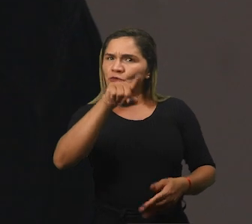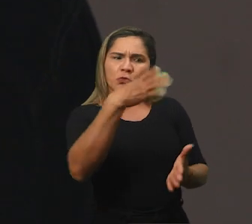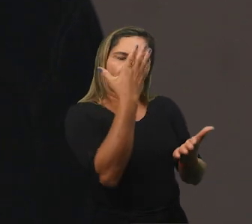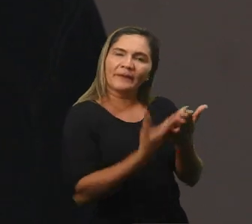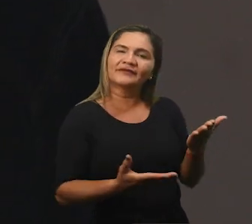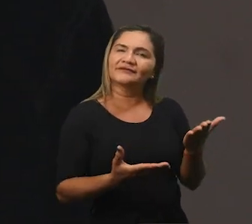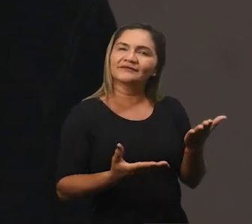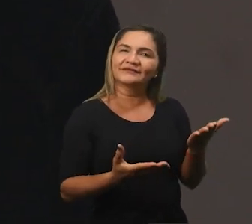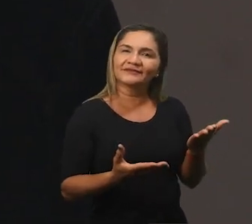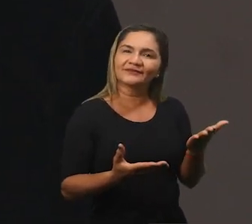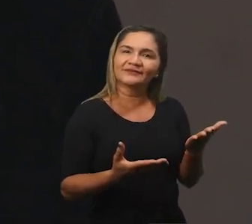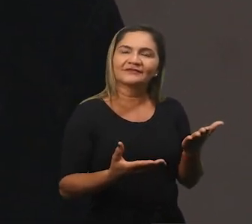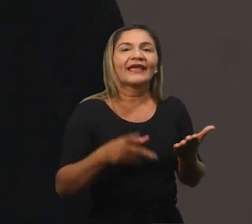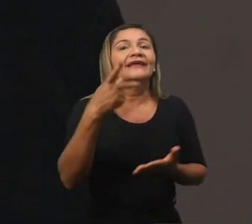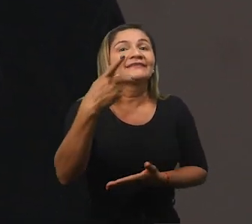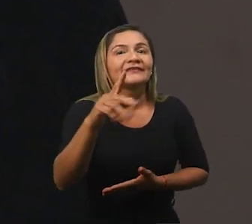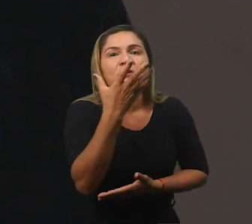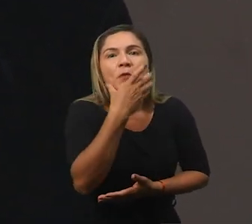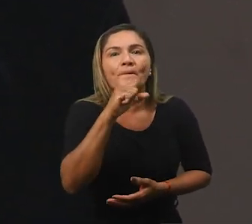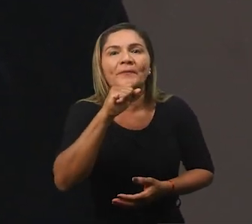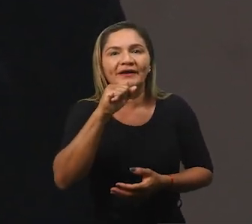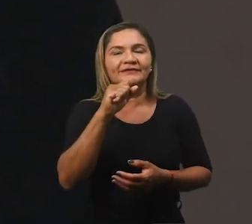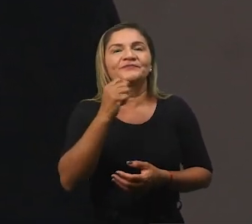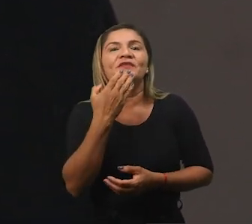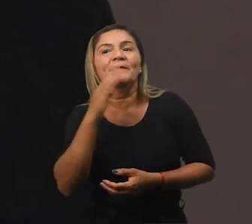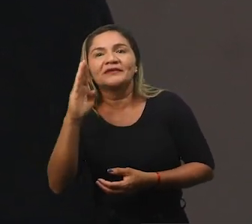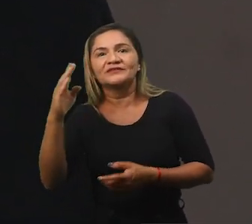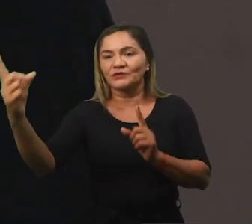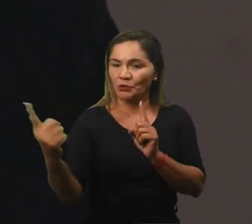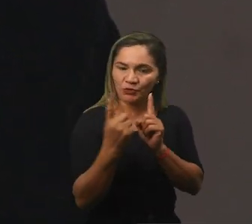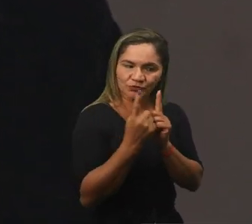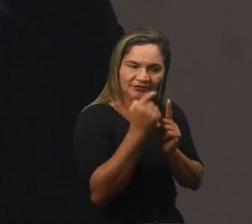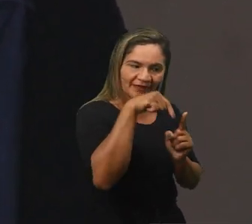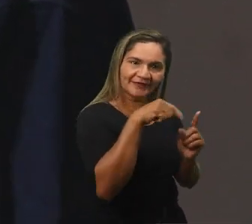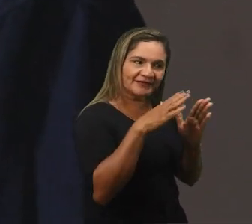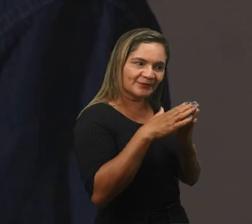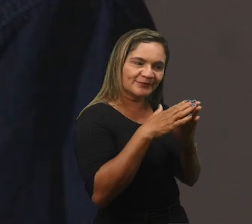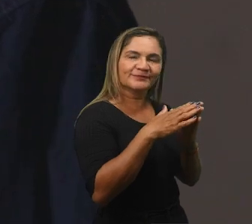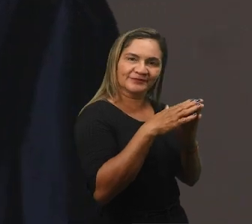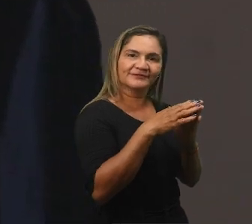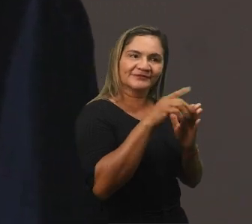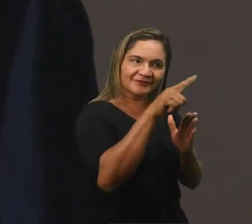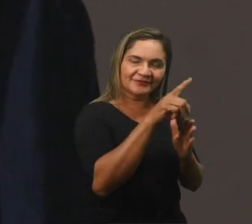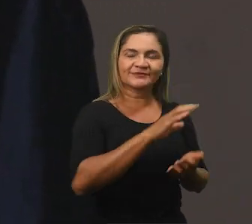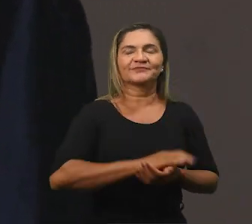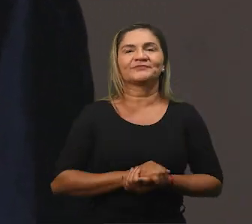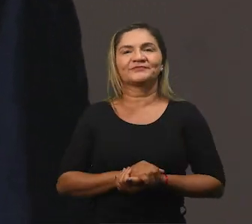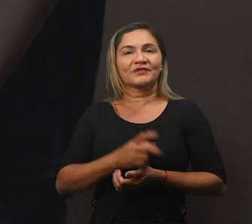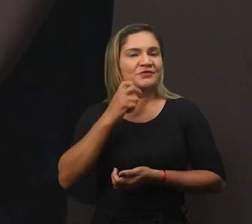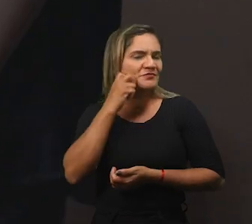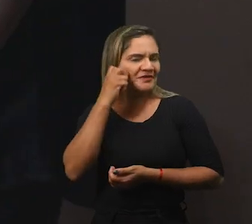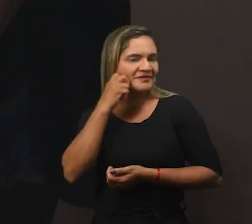Tá perdido, mano? Foi teu pai que pediu. Seu Rodolfo vai se acabar na gandaia, viu? O velho me mata de